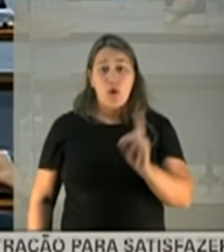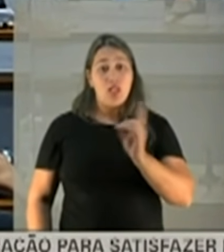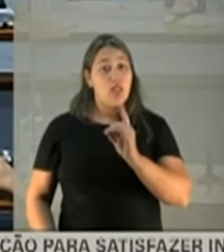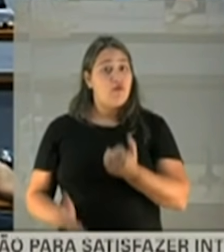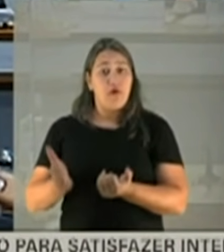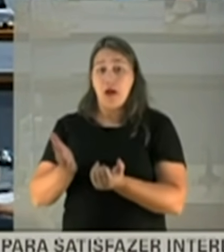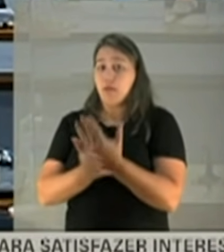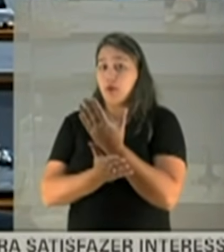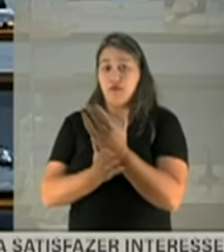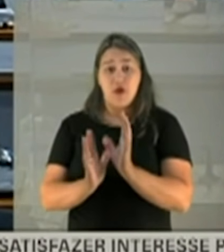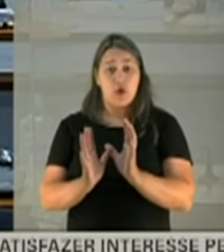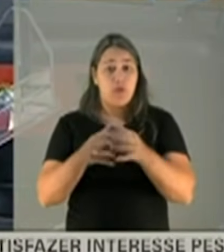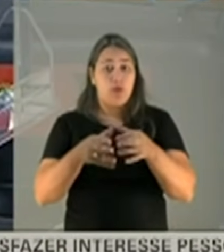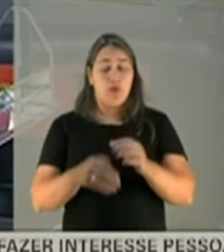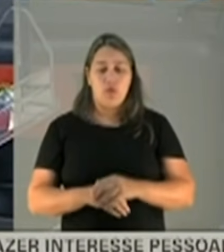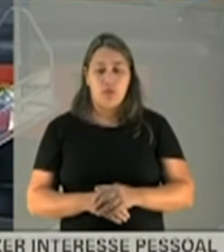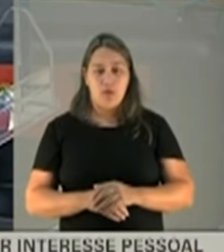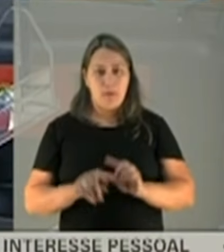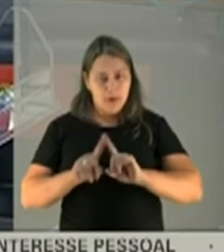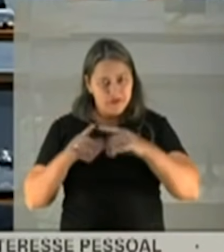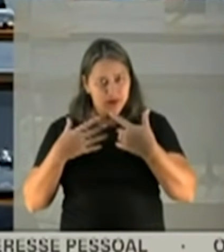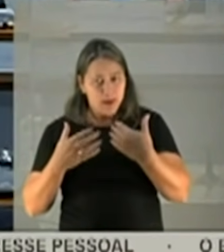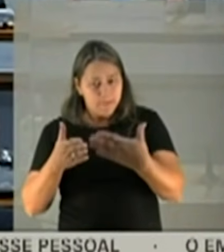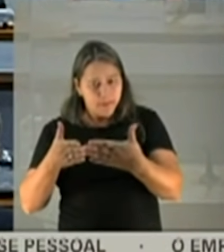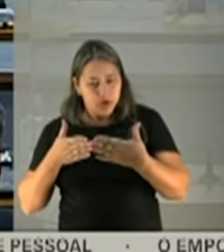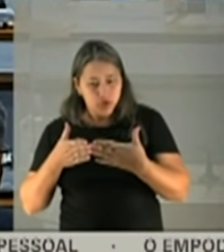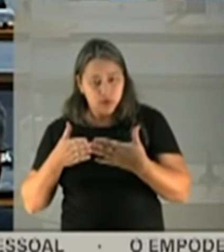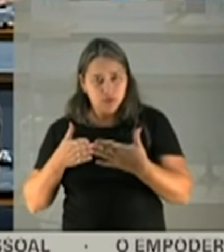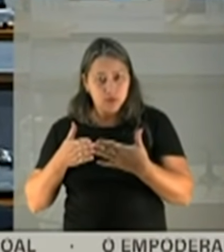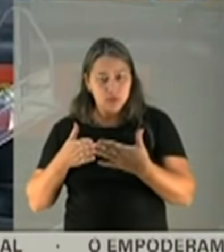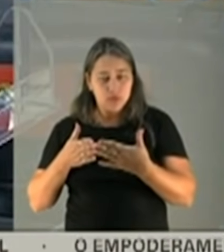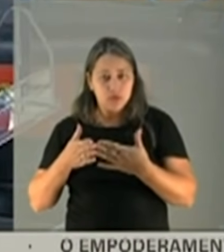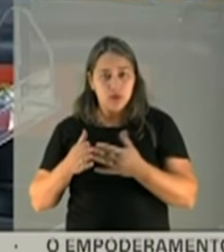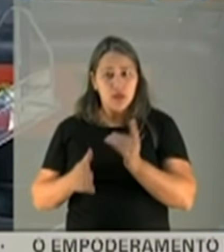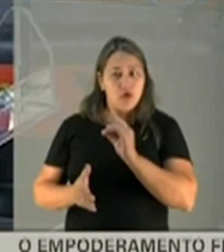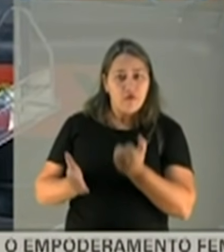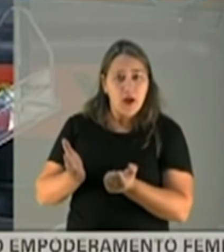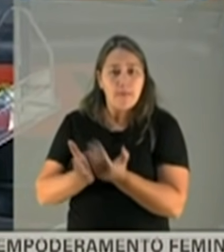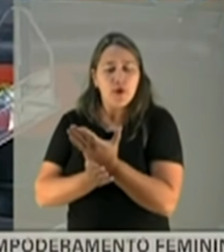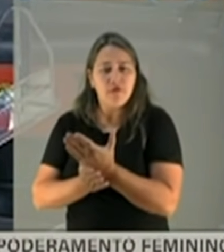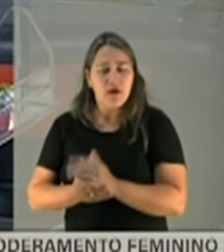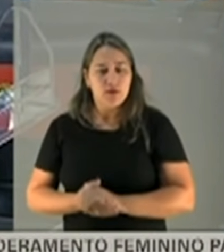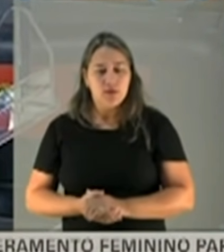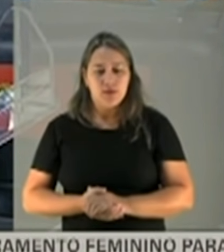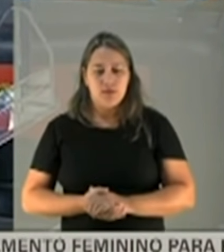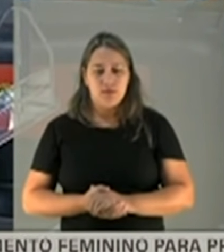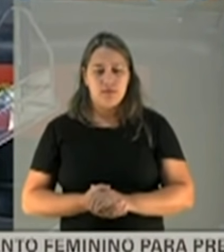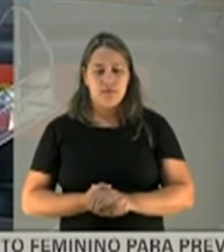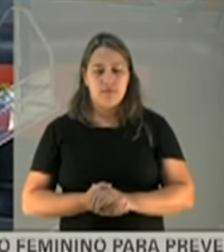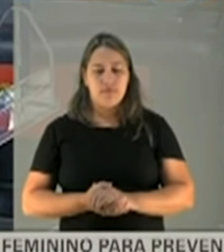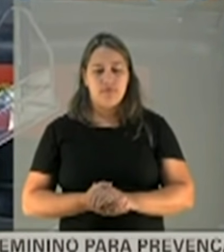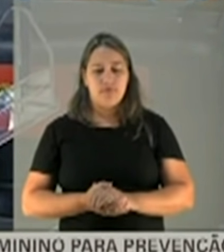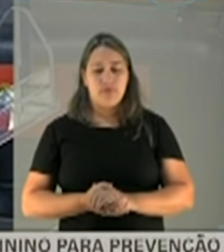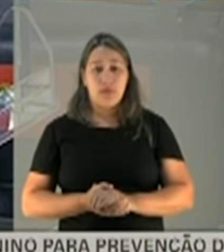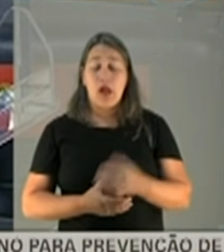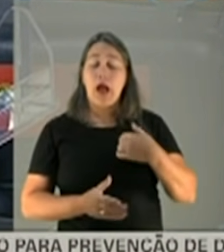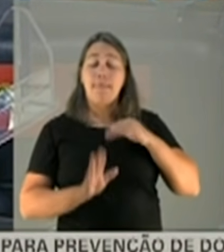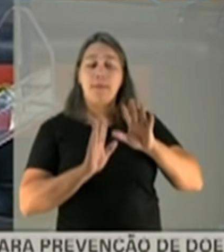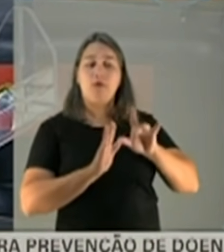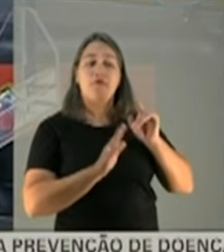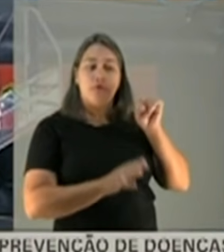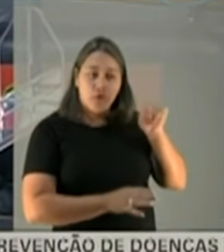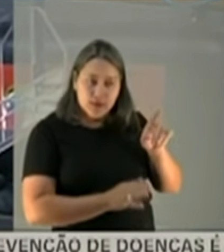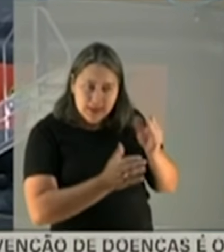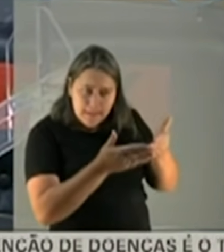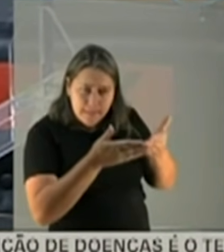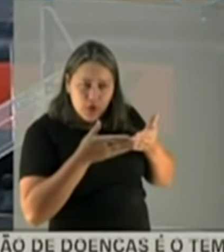aprovado pela comissão. Mas o senhor pediu? Senador, não foi aprovado pela comissão, não foi feito de forma oficial, é feito através da internamente. O senhor pediu, o